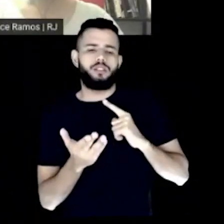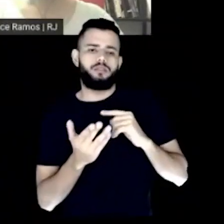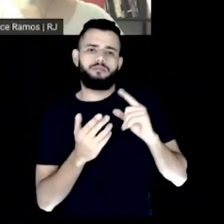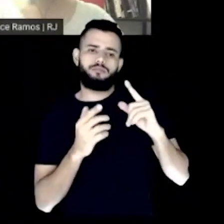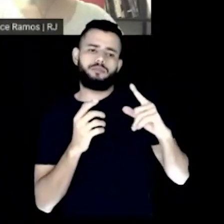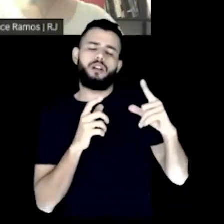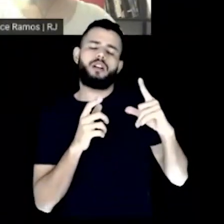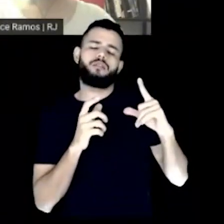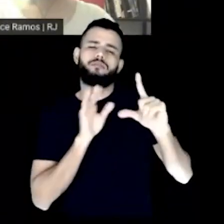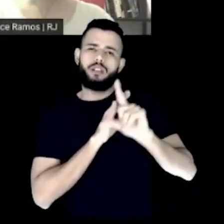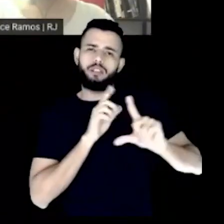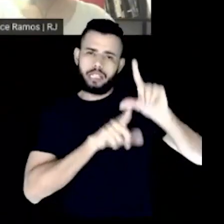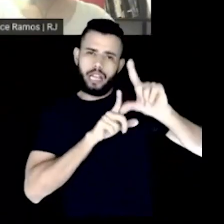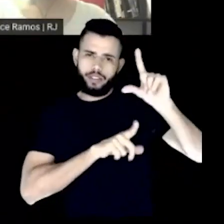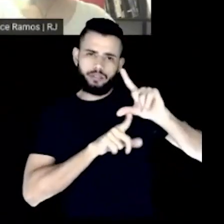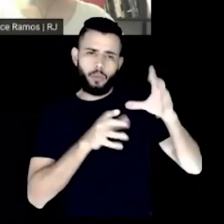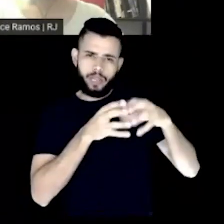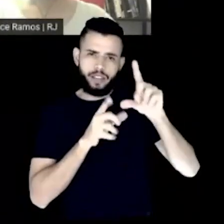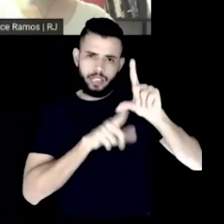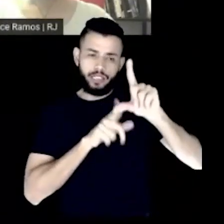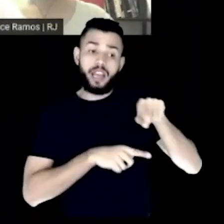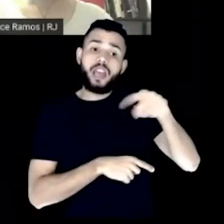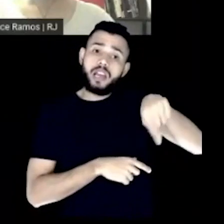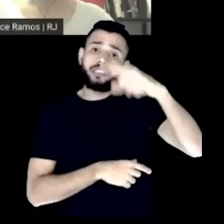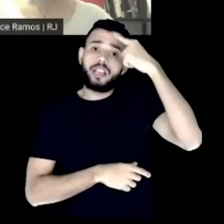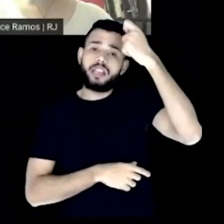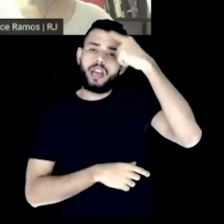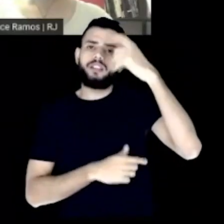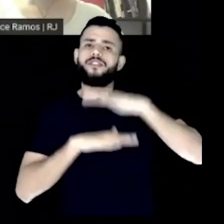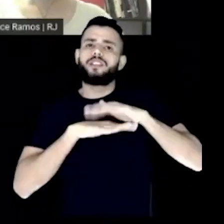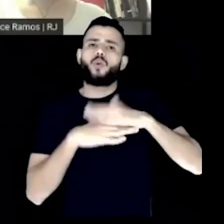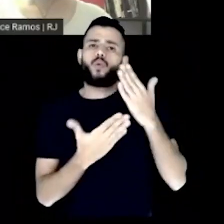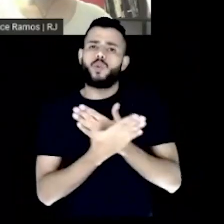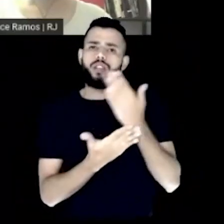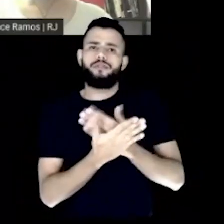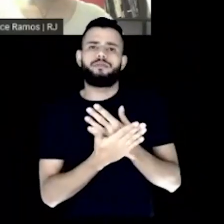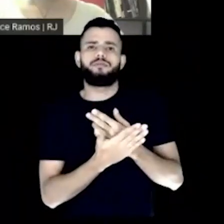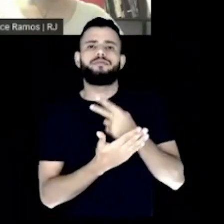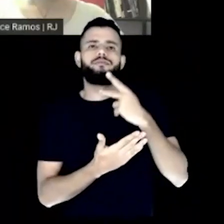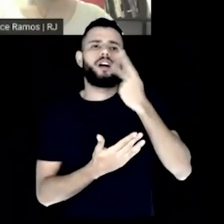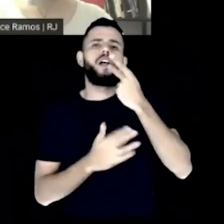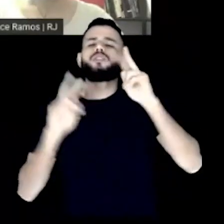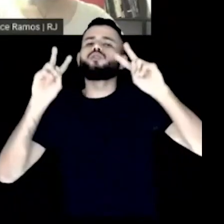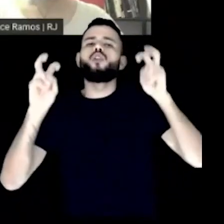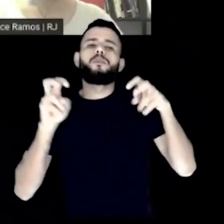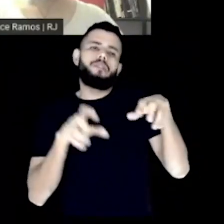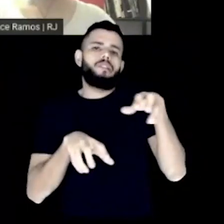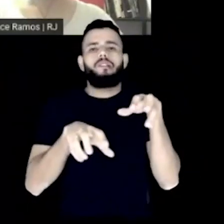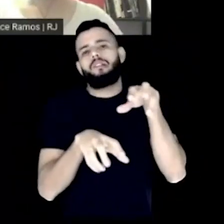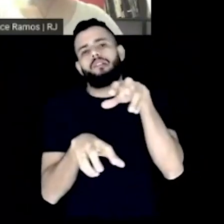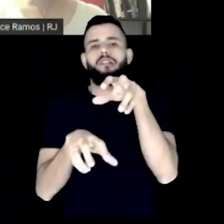ela é editora na Companhia das Letras. E eles estavam com essa ideia de fazer um livro, nacionalizar o apocalipse